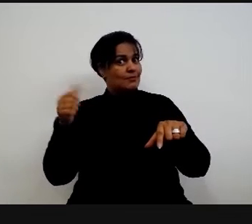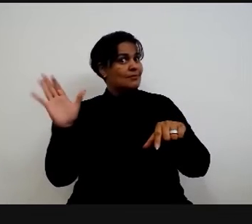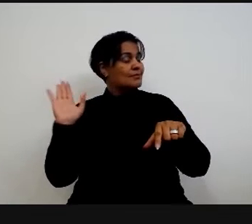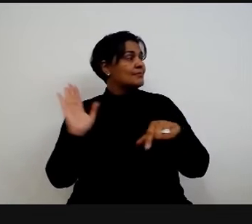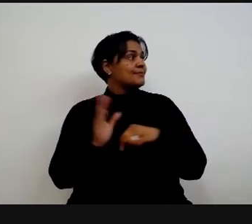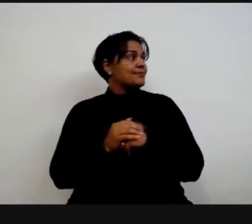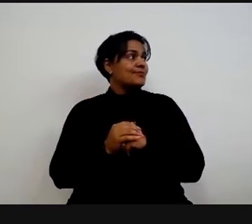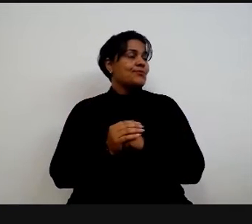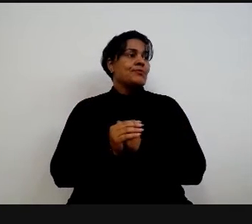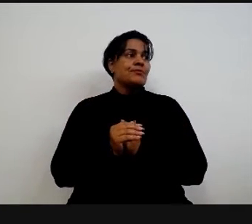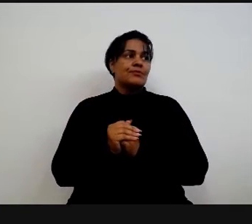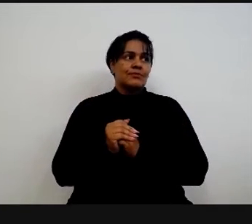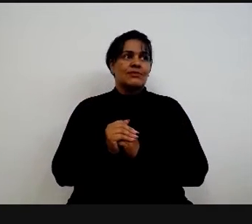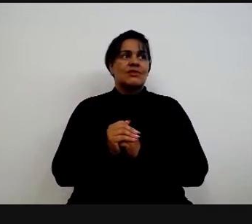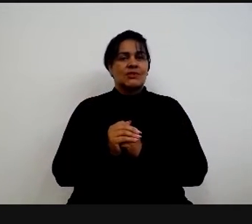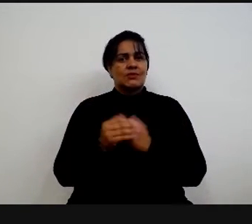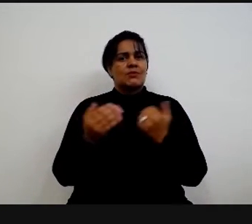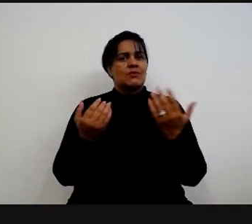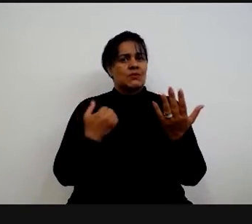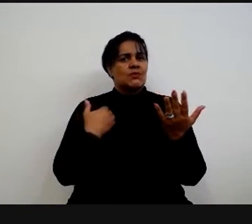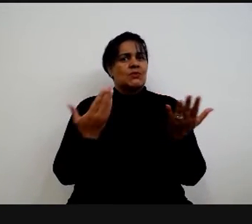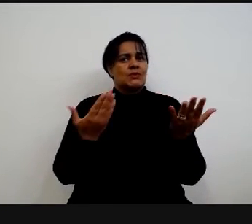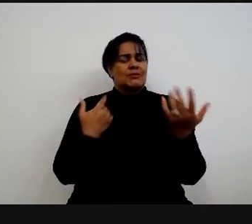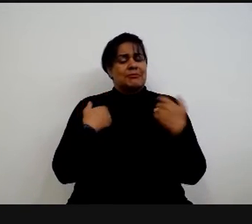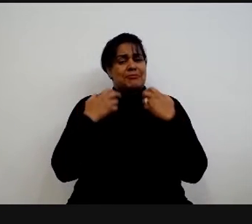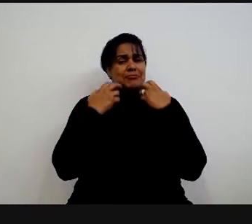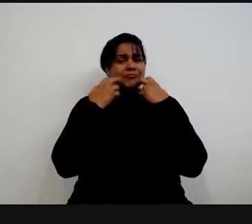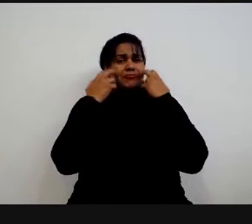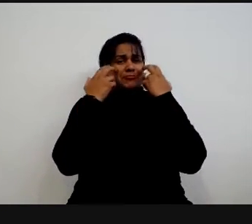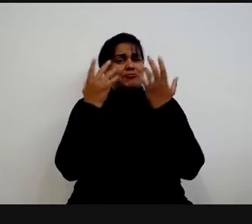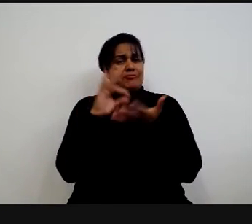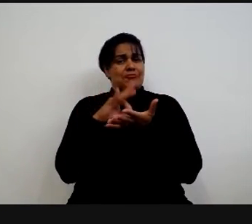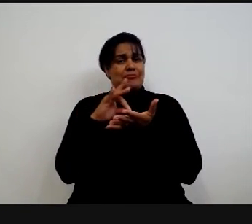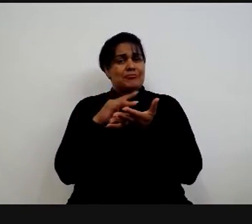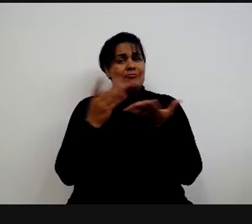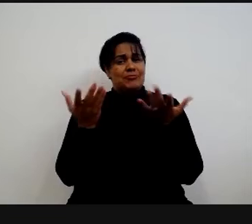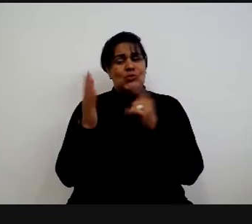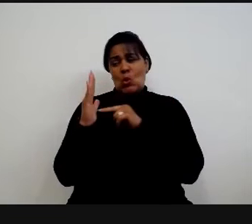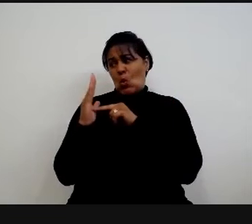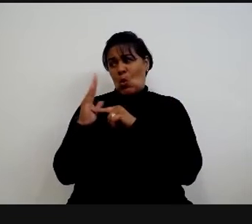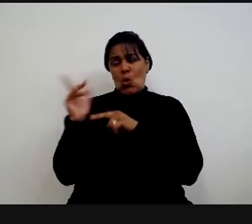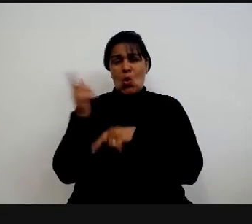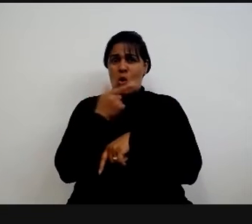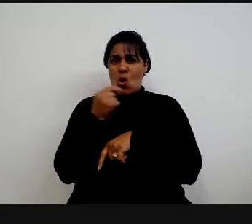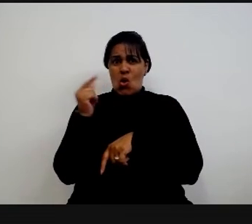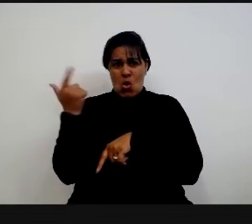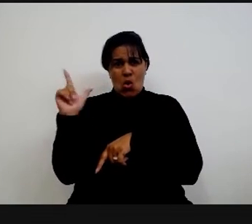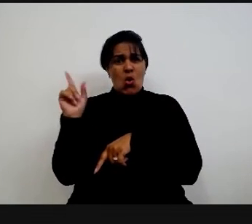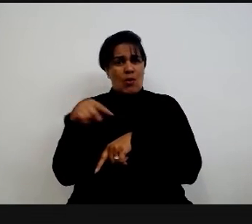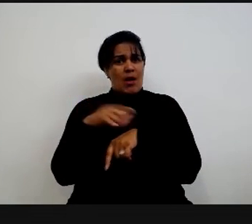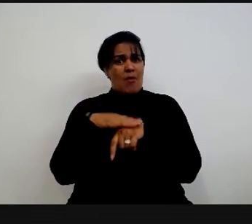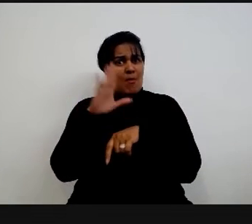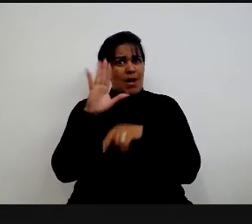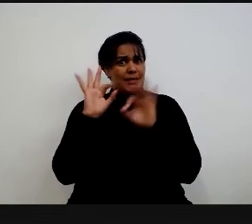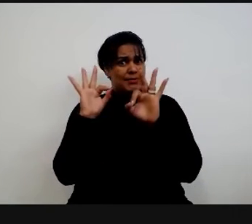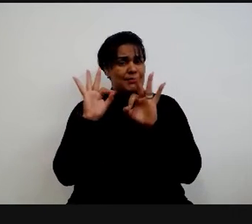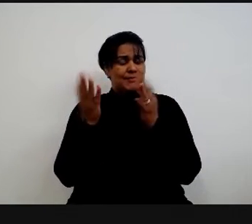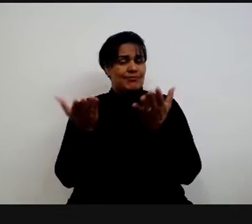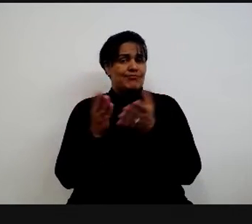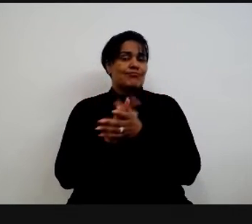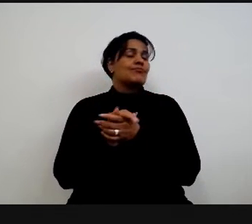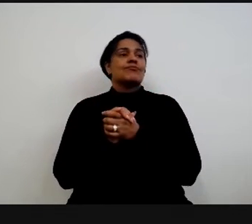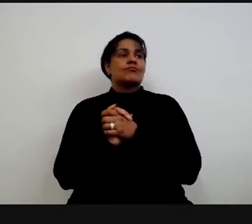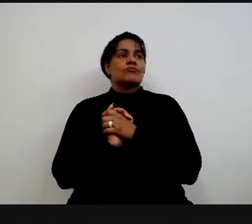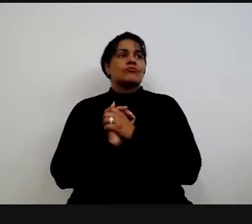eu confesso que eu fico até inibido, viu, Florian? Mas foi o nosso jeito, né, de conseguir fazer